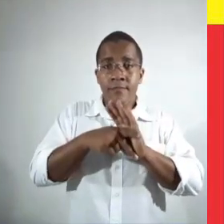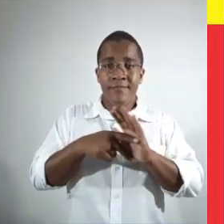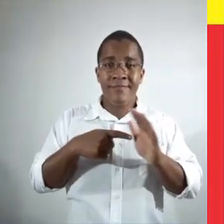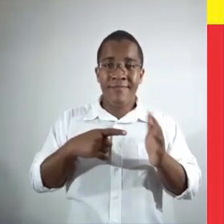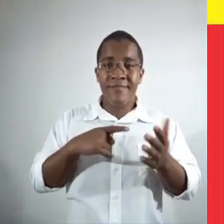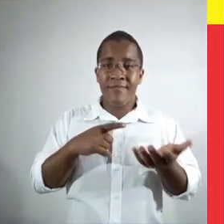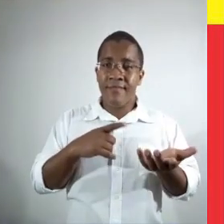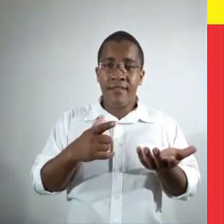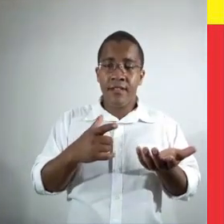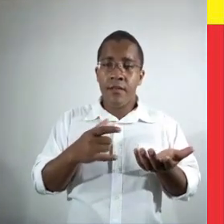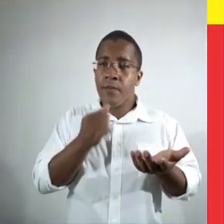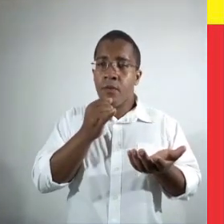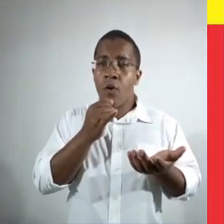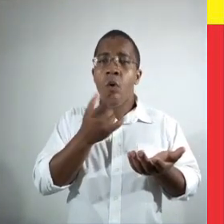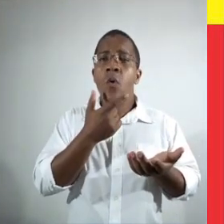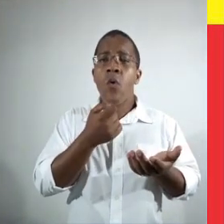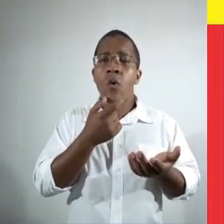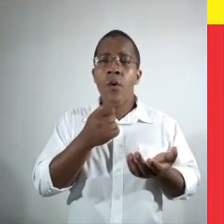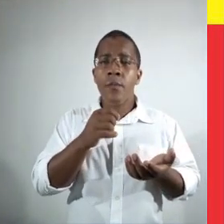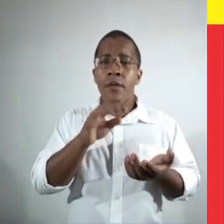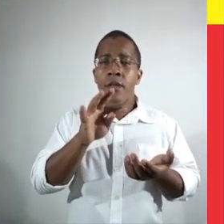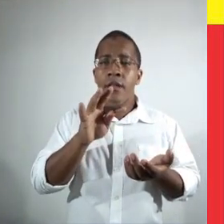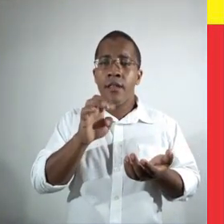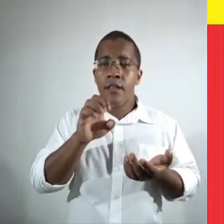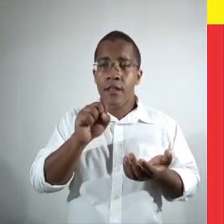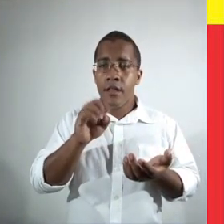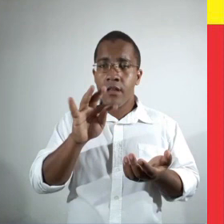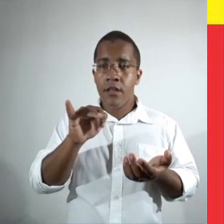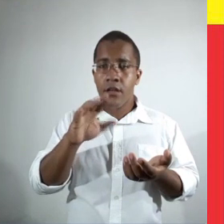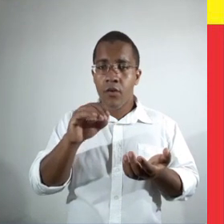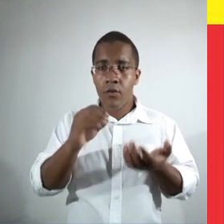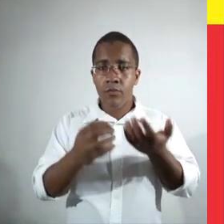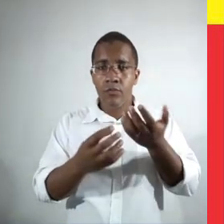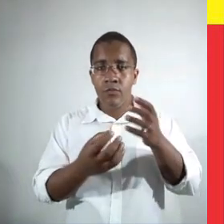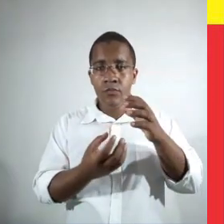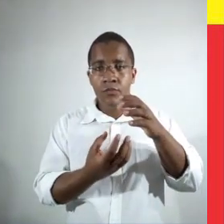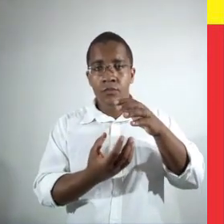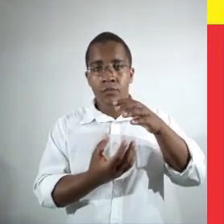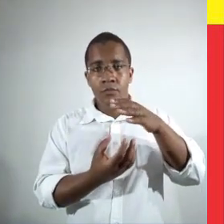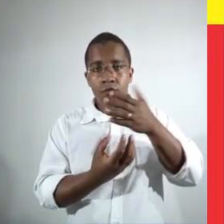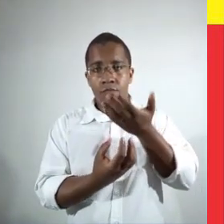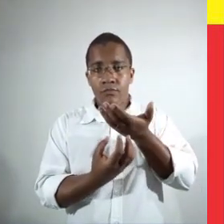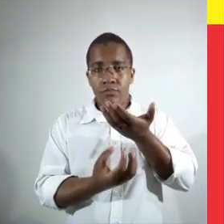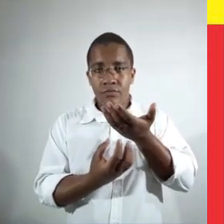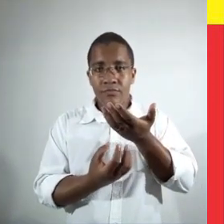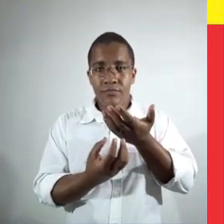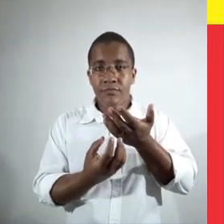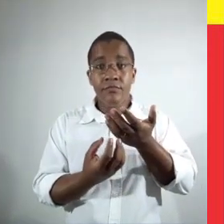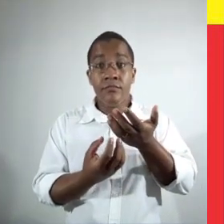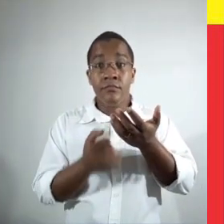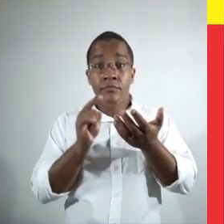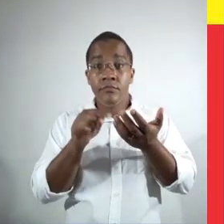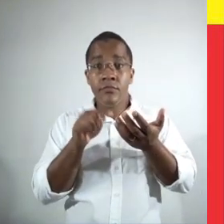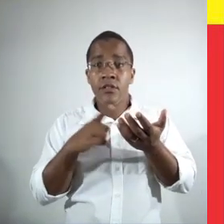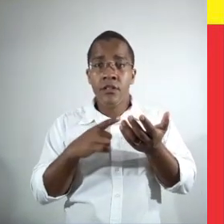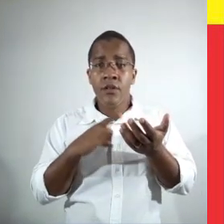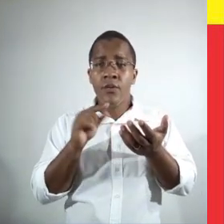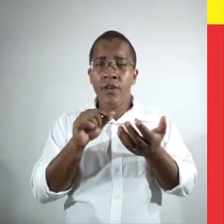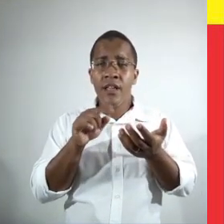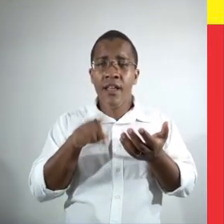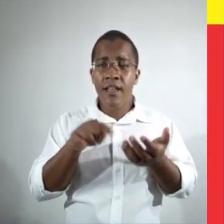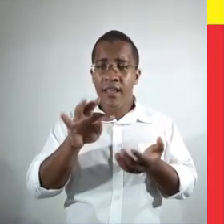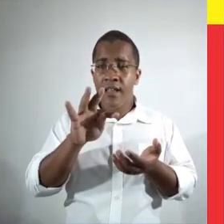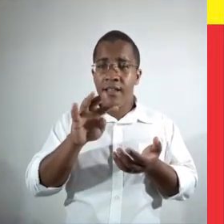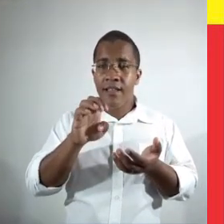sua sexualidade. Nos testículos, por exemplo, glândulas do sistema genital masculino, ocorre a produção da testosterona, certo?